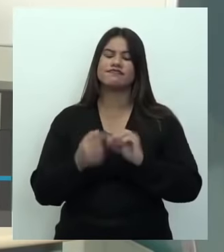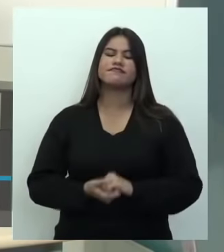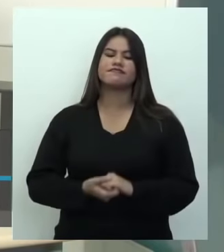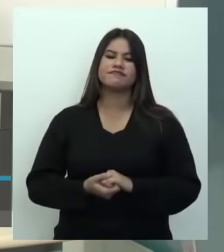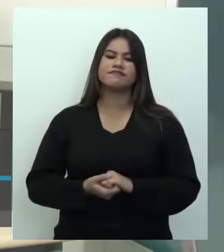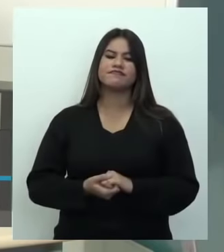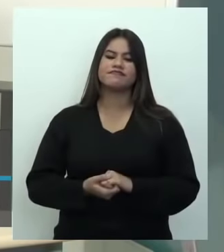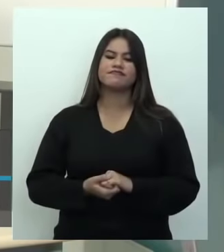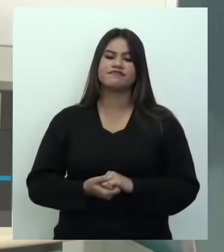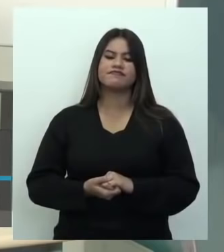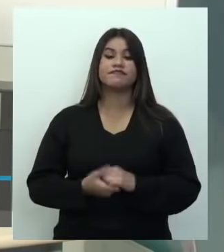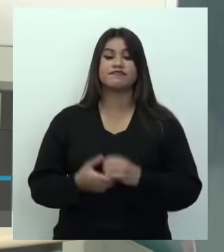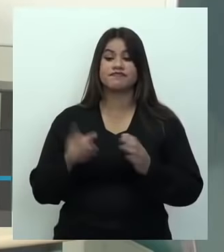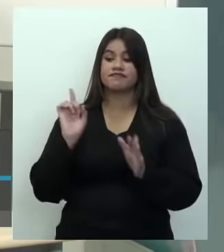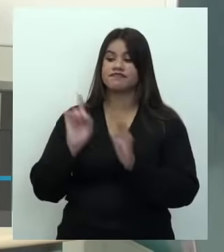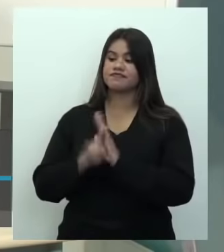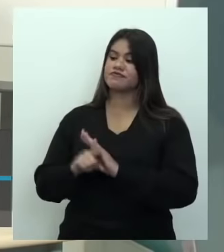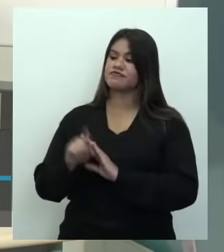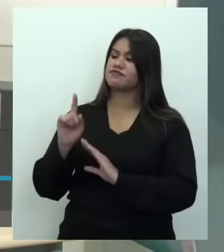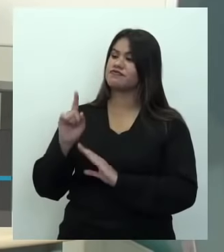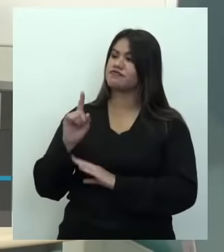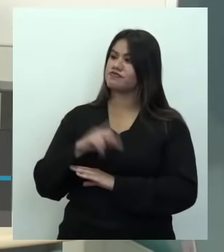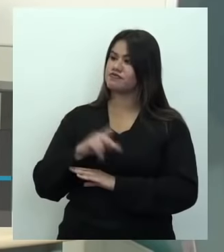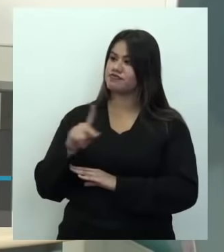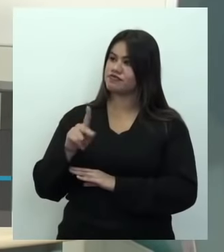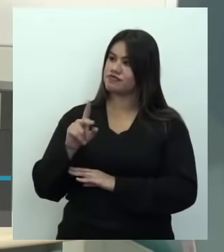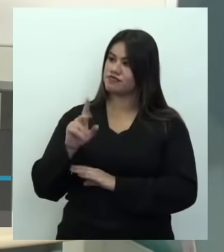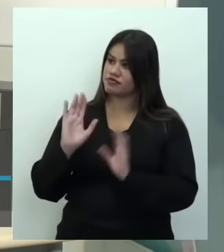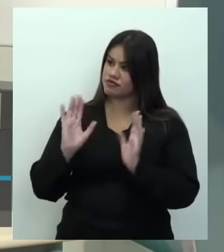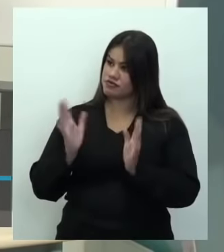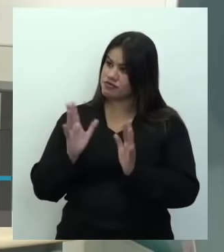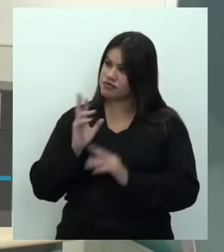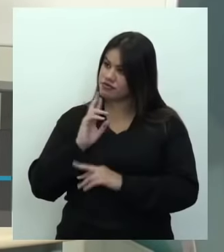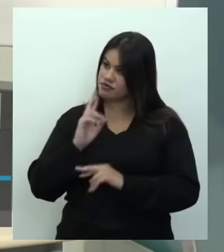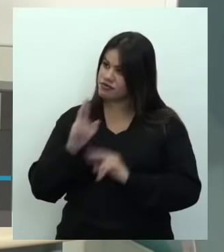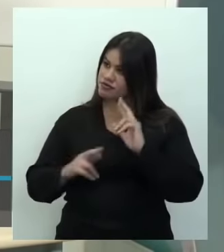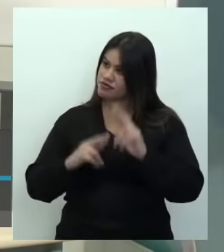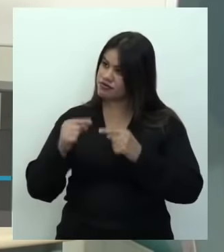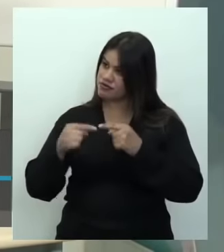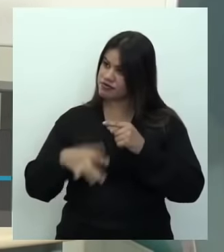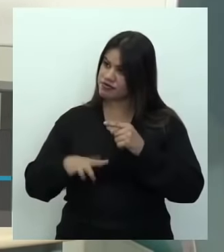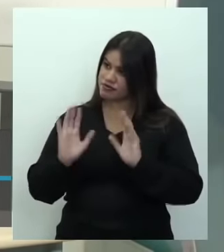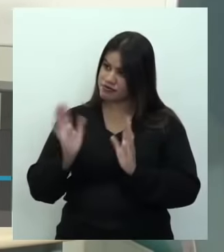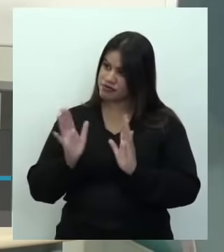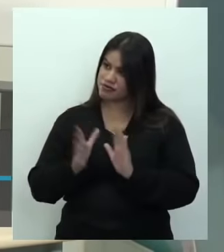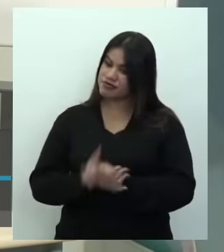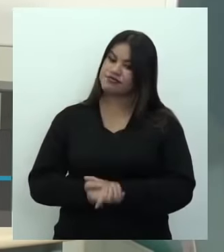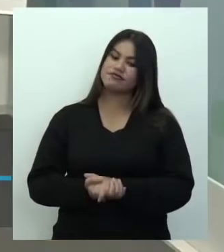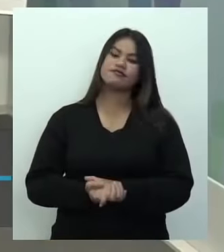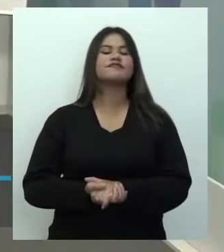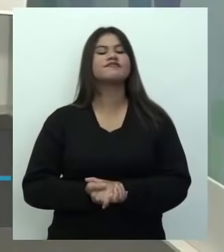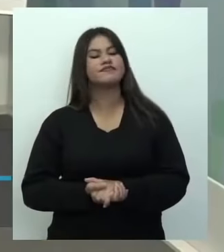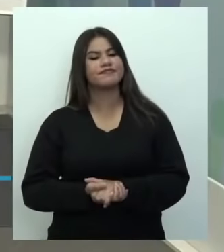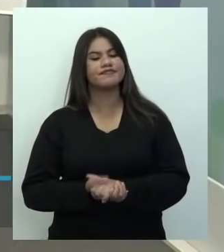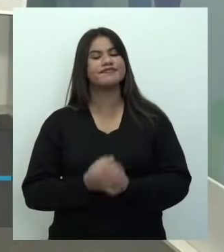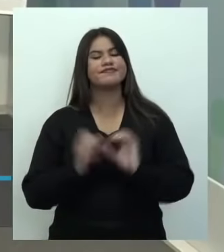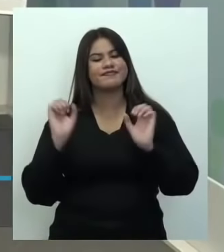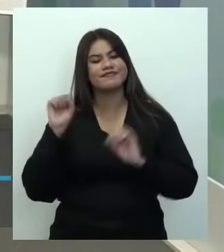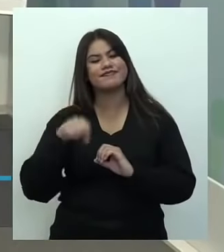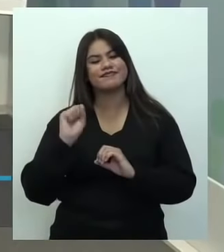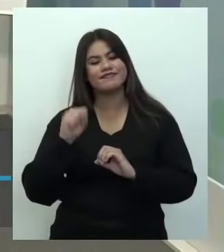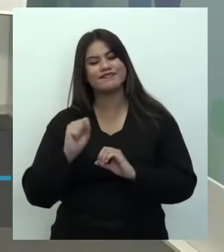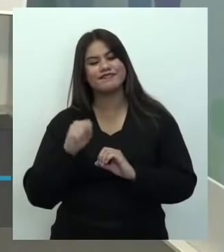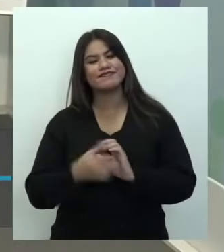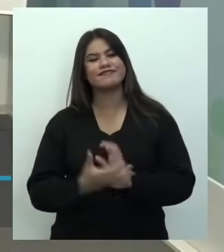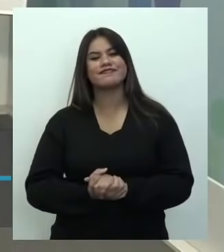vou perguntar aqui para a professora Andréia se nós já temos alguma contribuição da nossa questão do GPS. Sim, professora Milene,